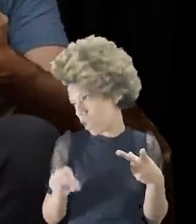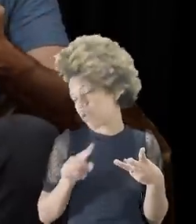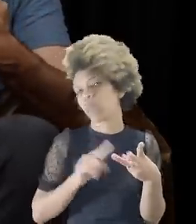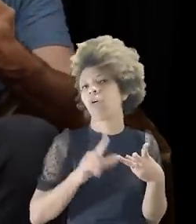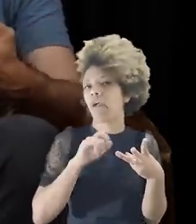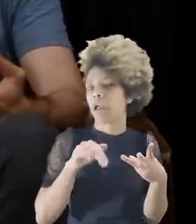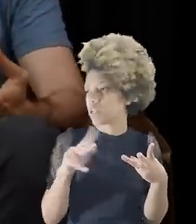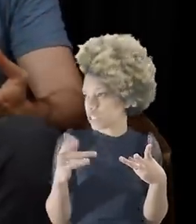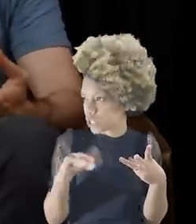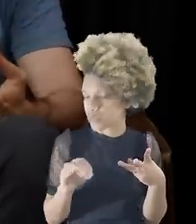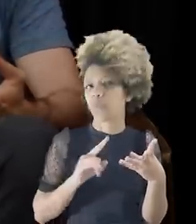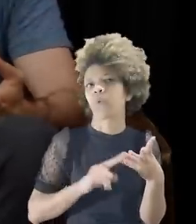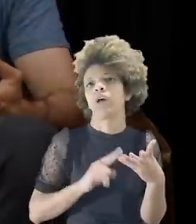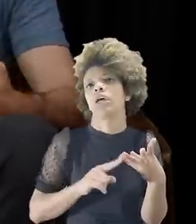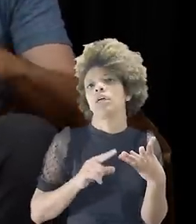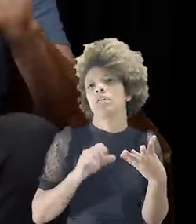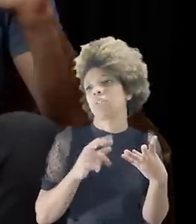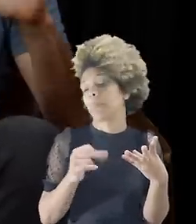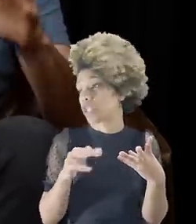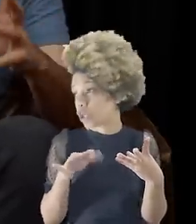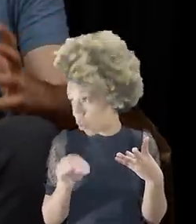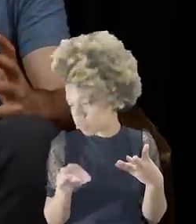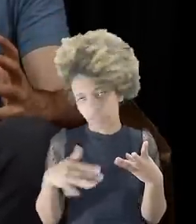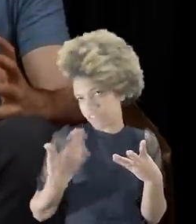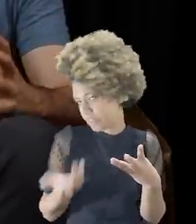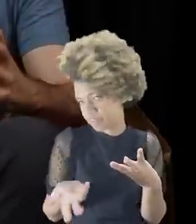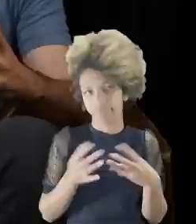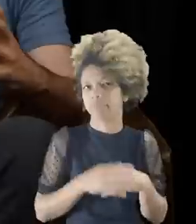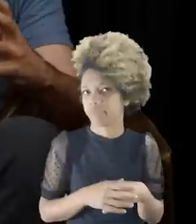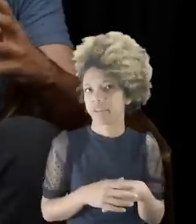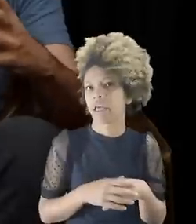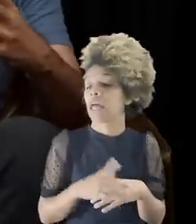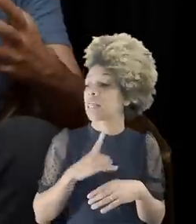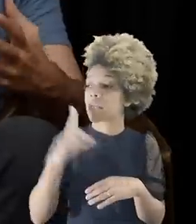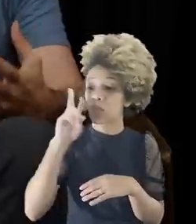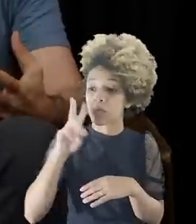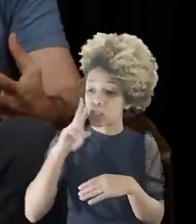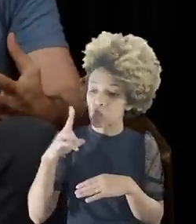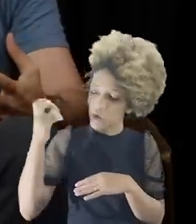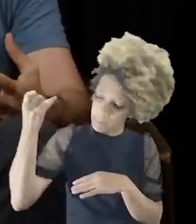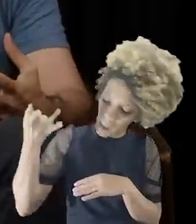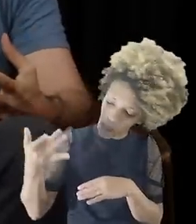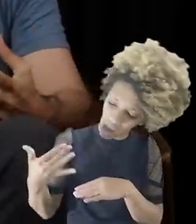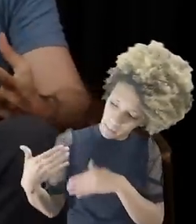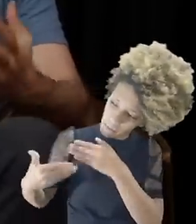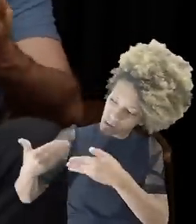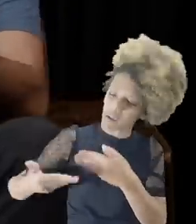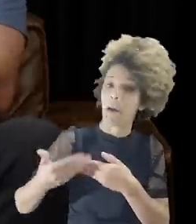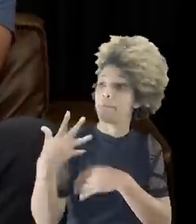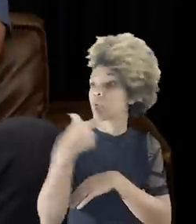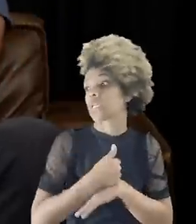agora teve o seu Pedroca Enfim então tem todo uma história muito bonita ali em Franca